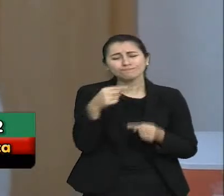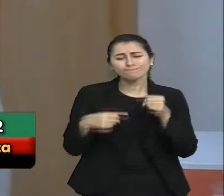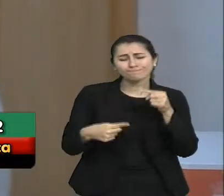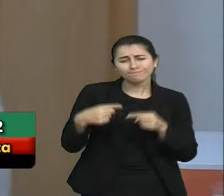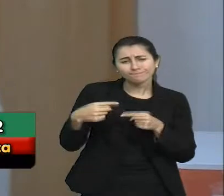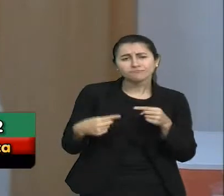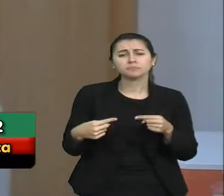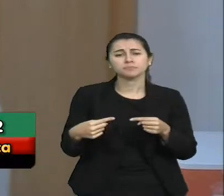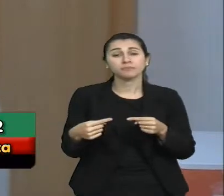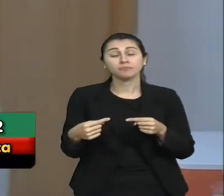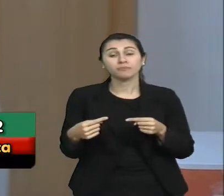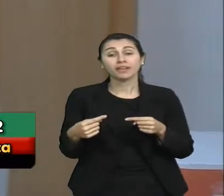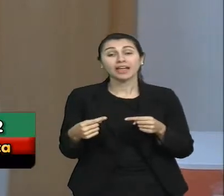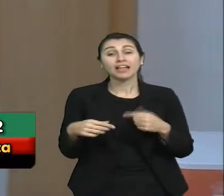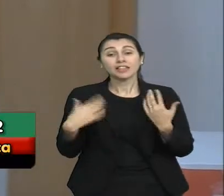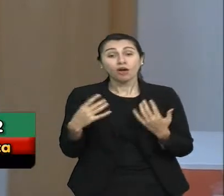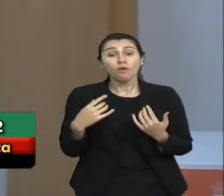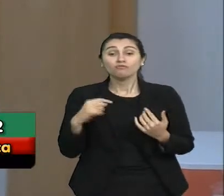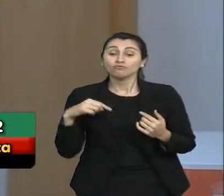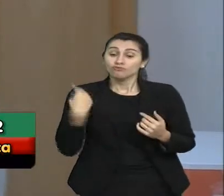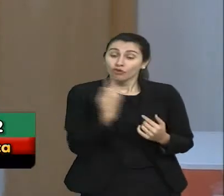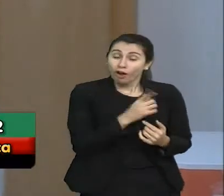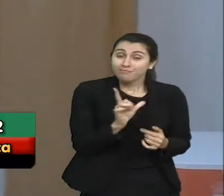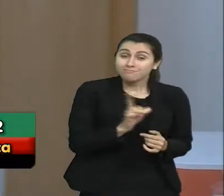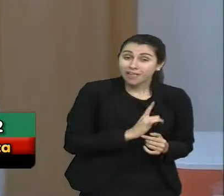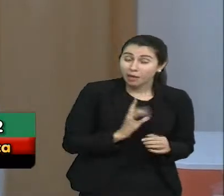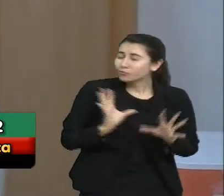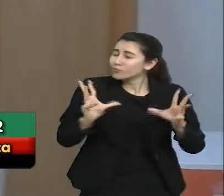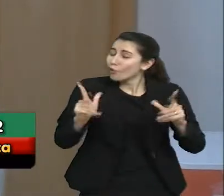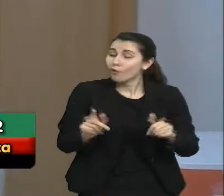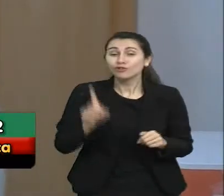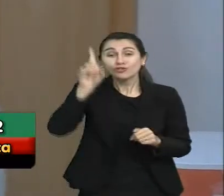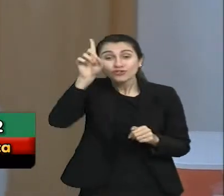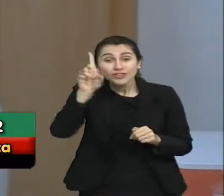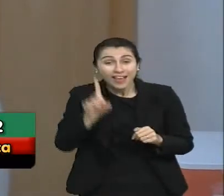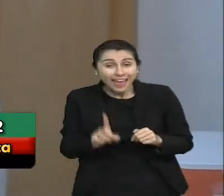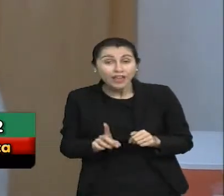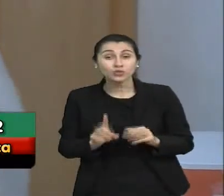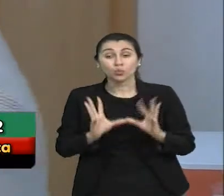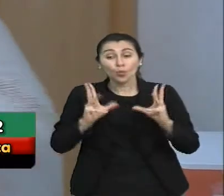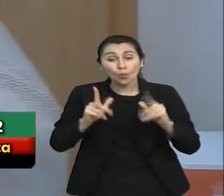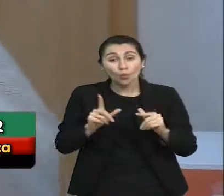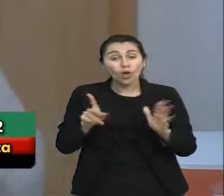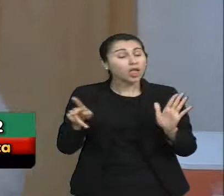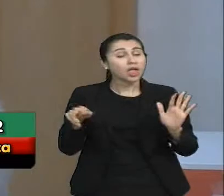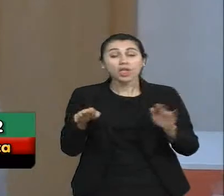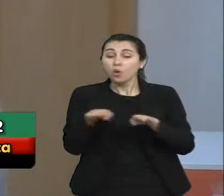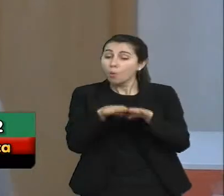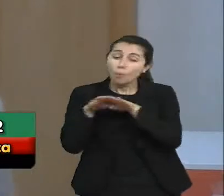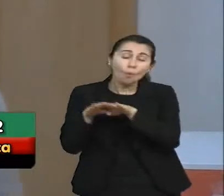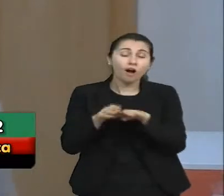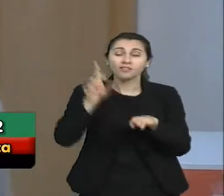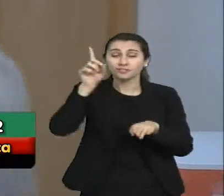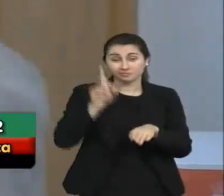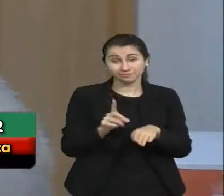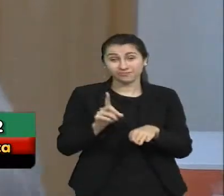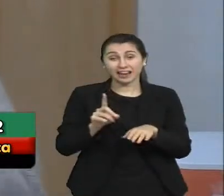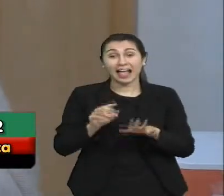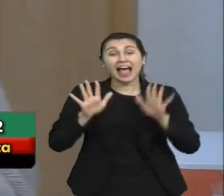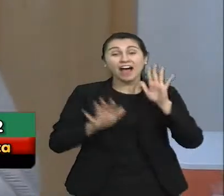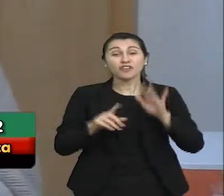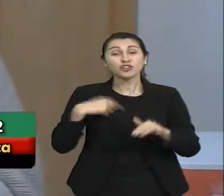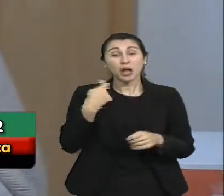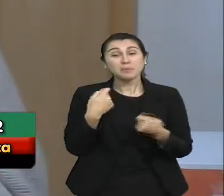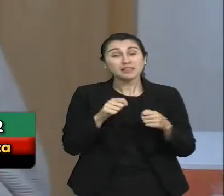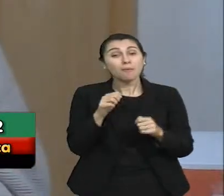pensar que todos temos os mesmos direitos e espaço na sociedade. E acho que, às vezes, a gente perde muito de conhecer toda uma